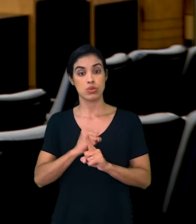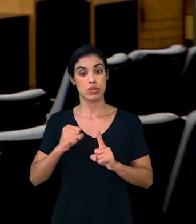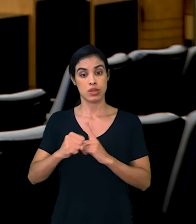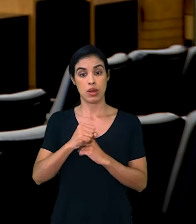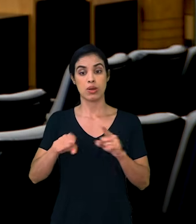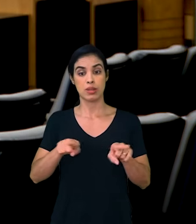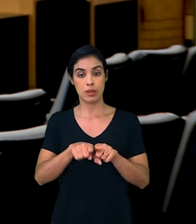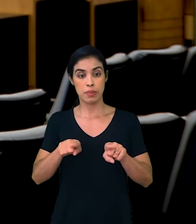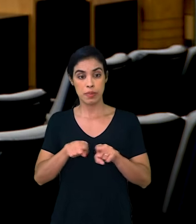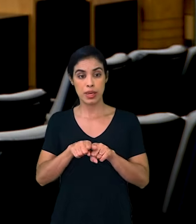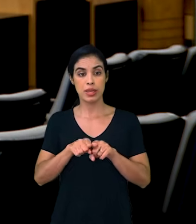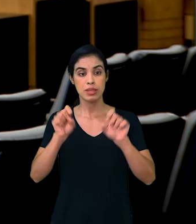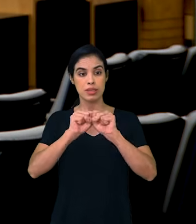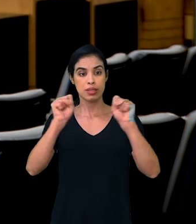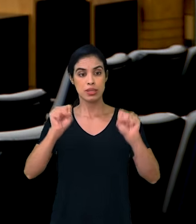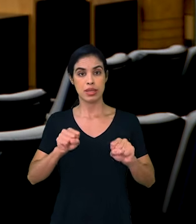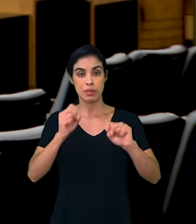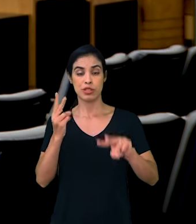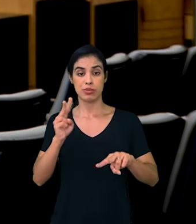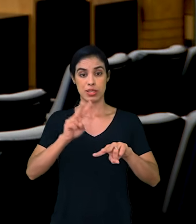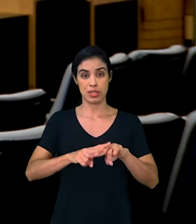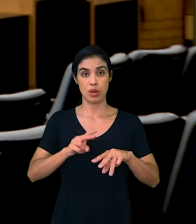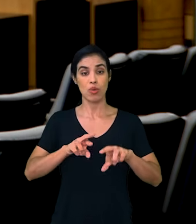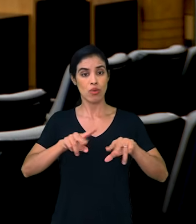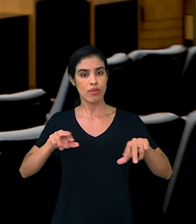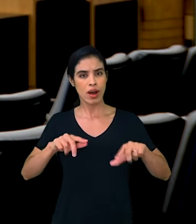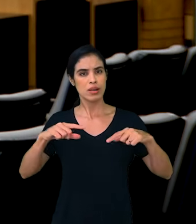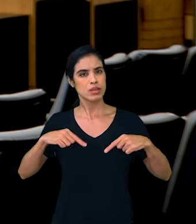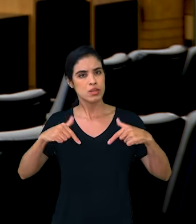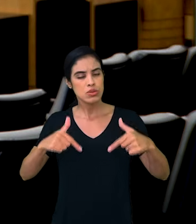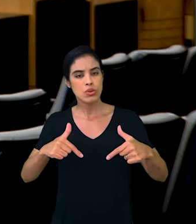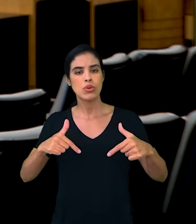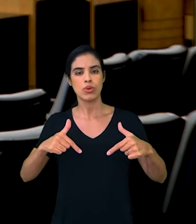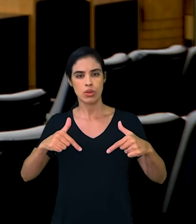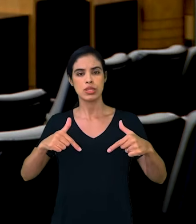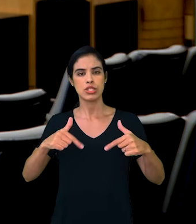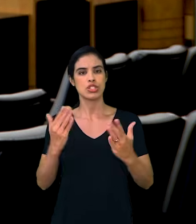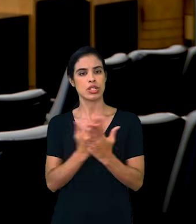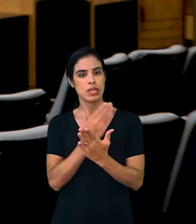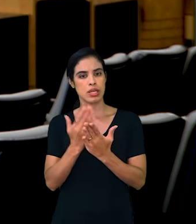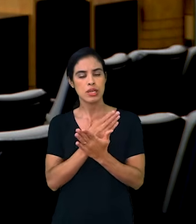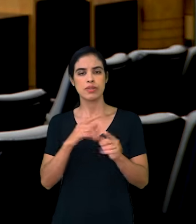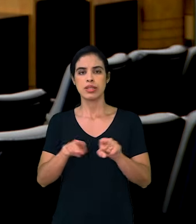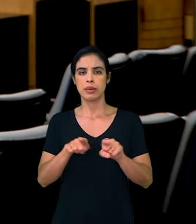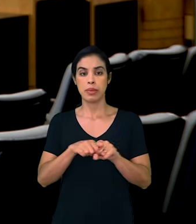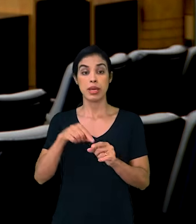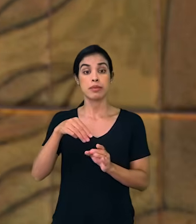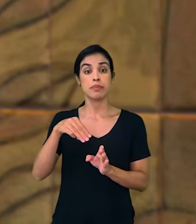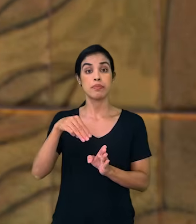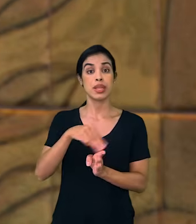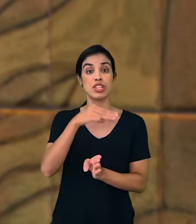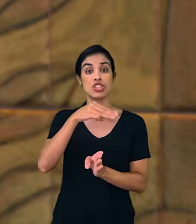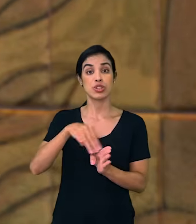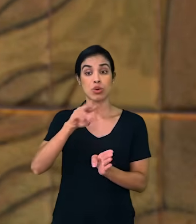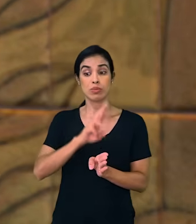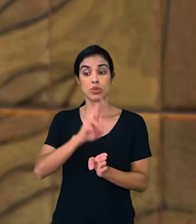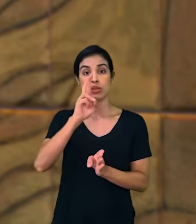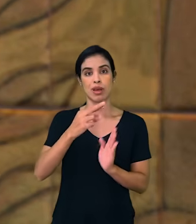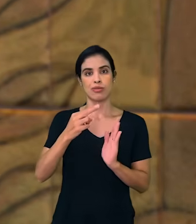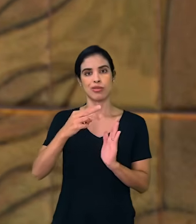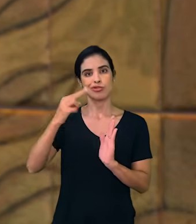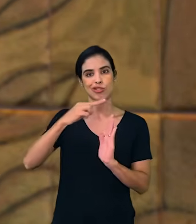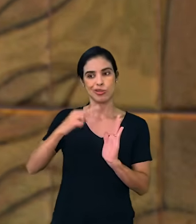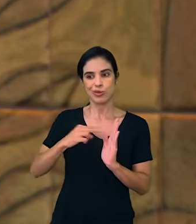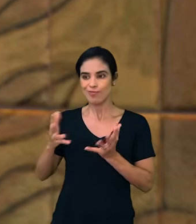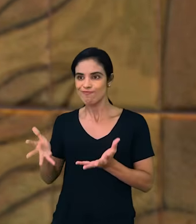no sistema prisional, com ações de destinação de livros e formação de mediadores de leitura. É importante destacar